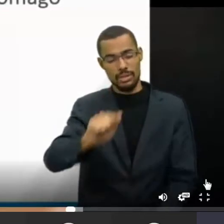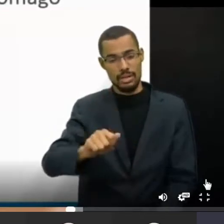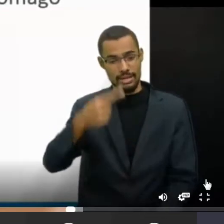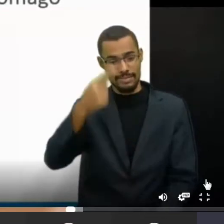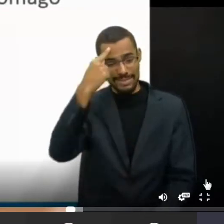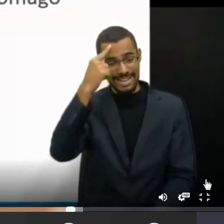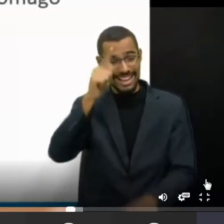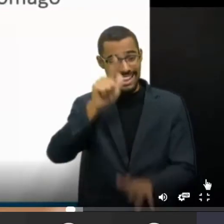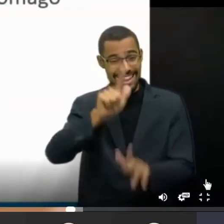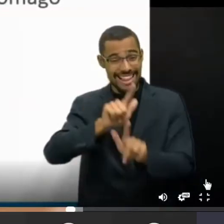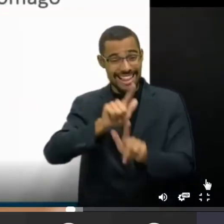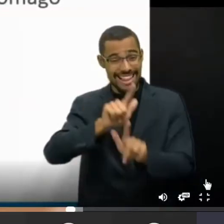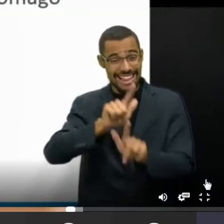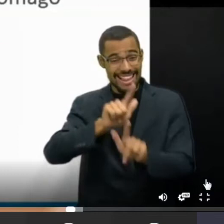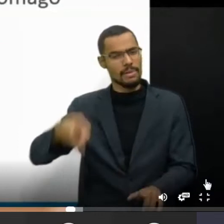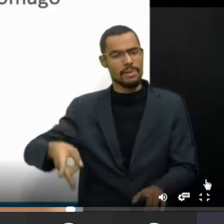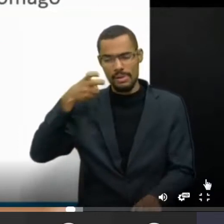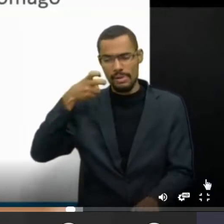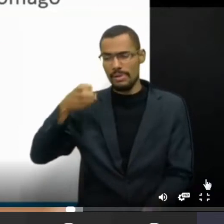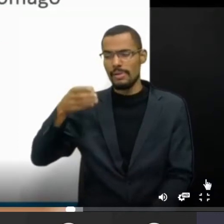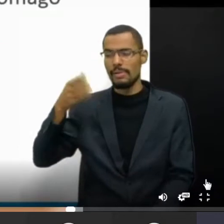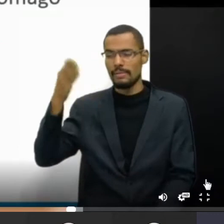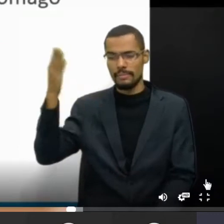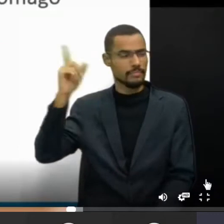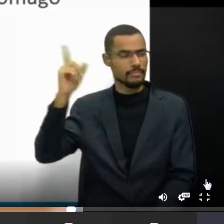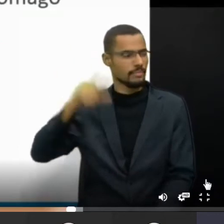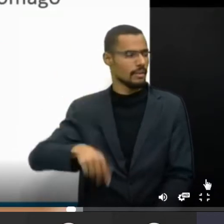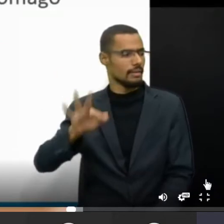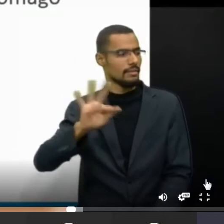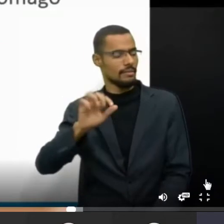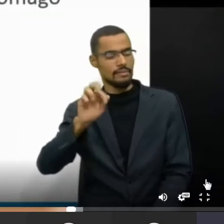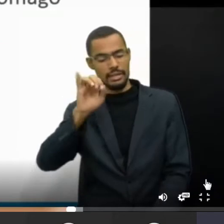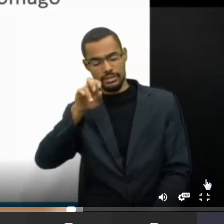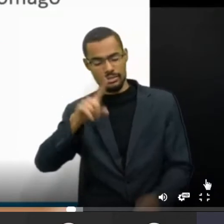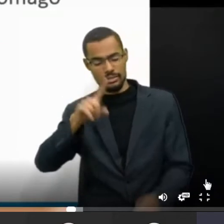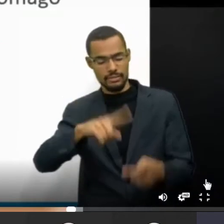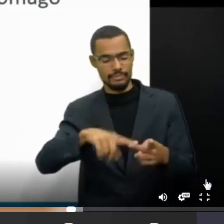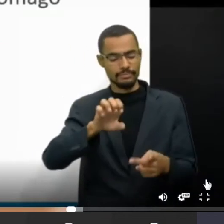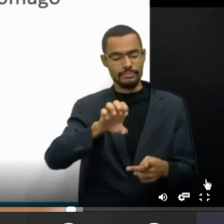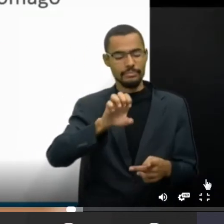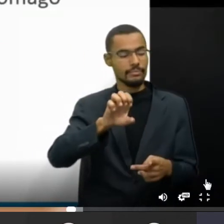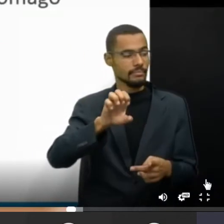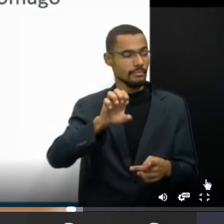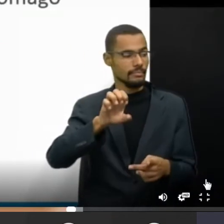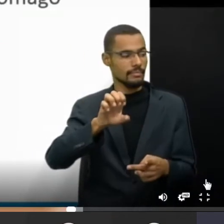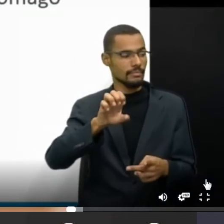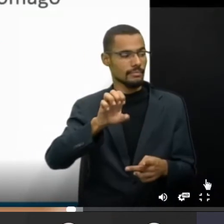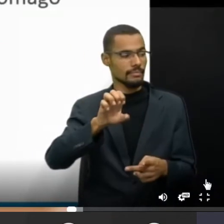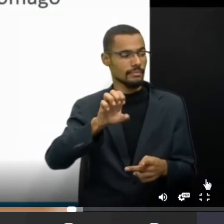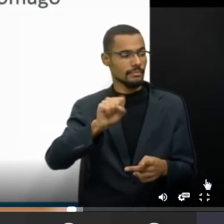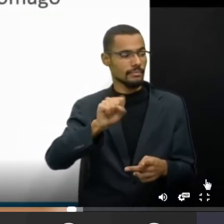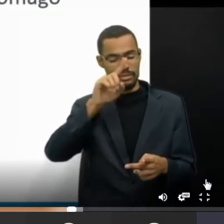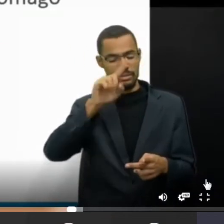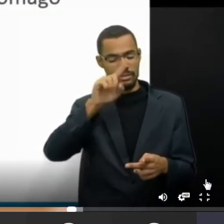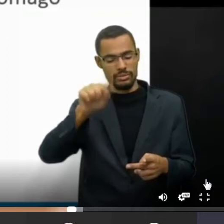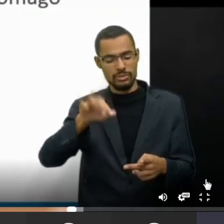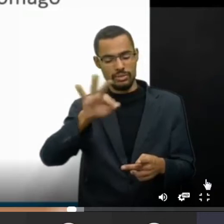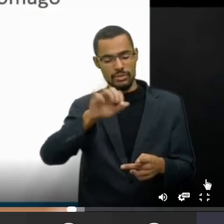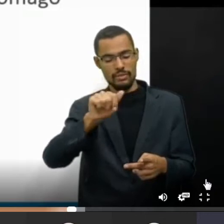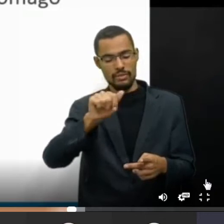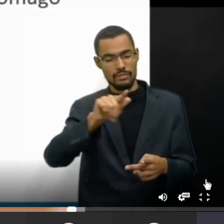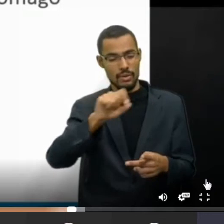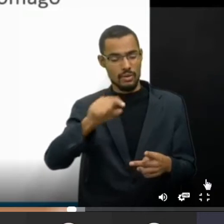esôfago, olha só, essa aqui é a região de faringe, aqui eu tenho já esôfago. Então, 1/3 de músculo esquelético, 2/3